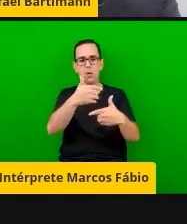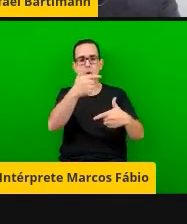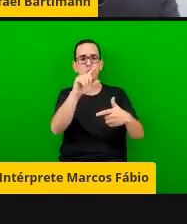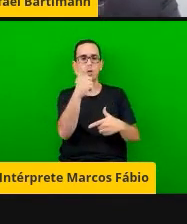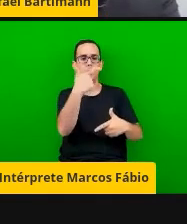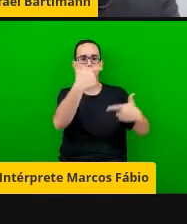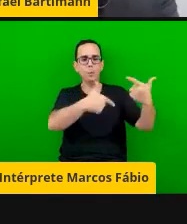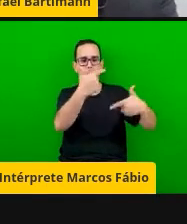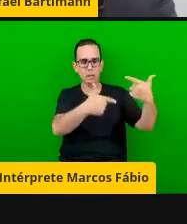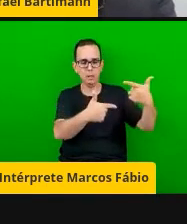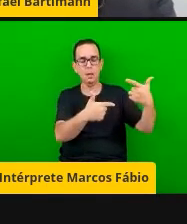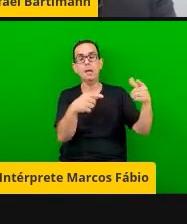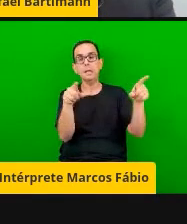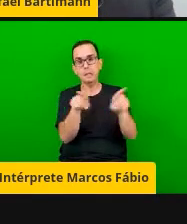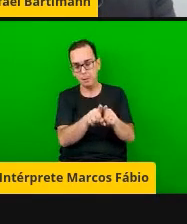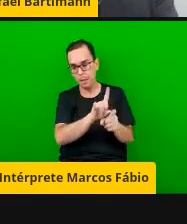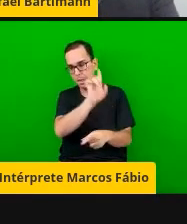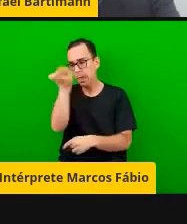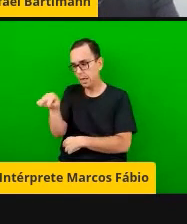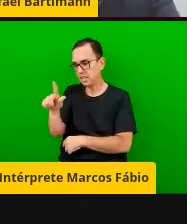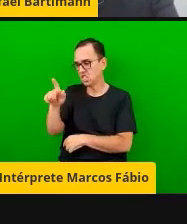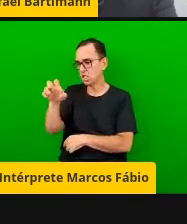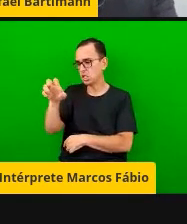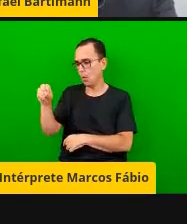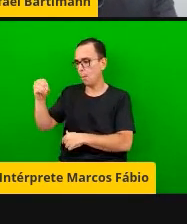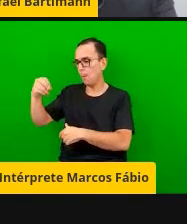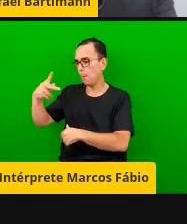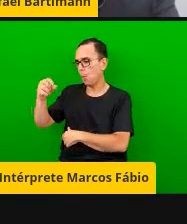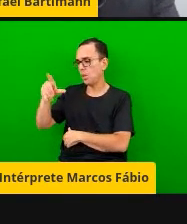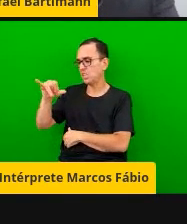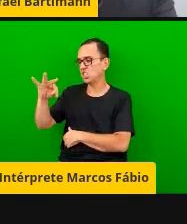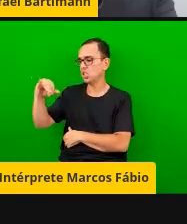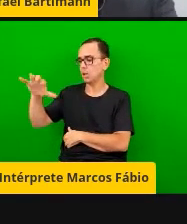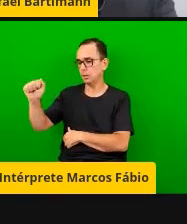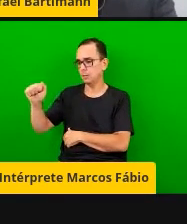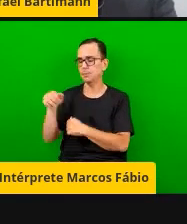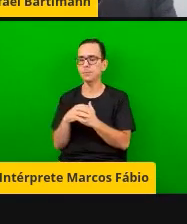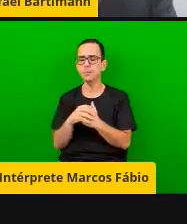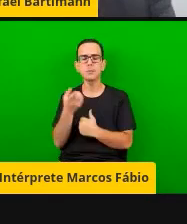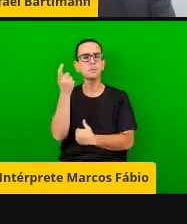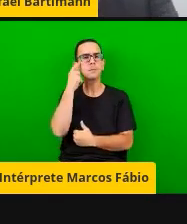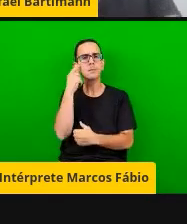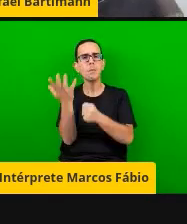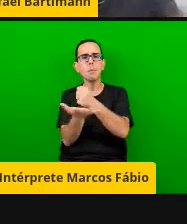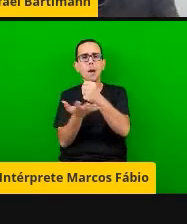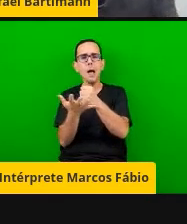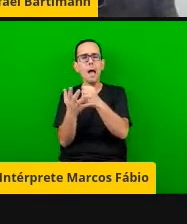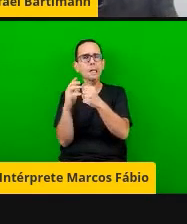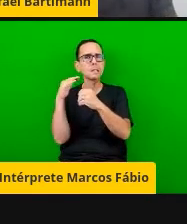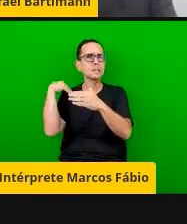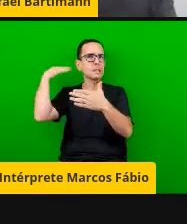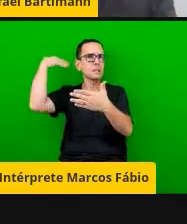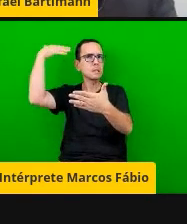a geopolítica em si. Se você pensar aí com base em fatos históricos, por exemplo, num momento